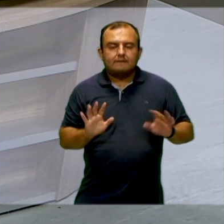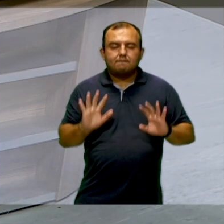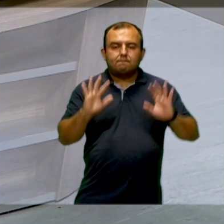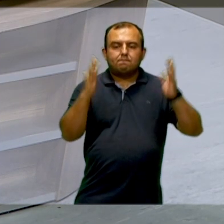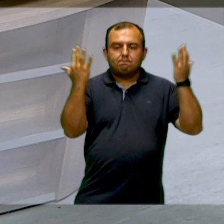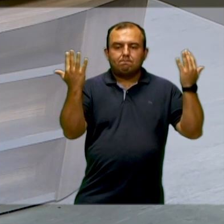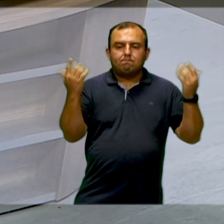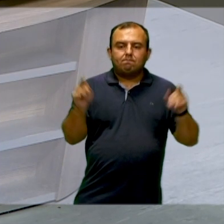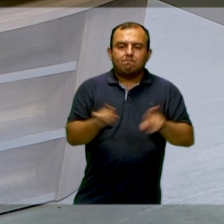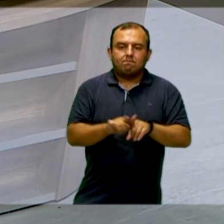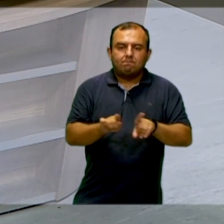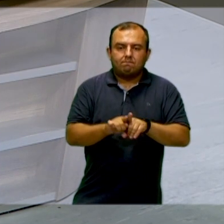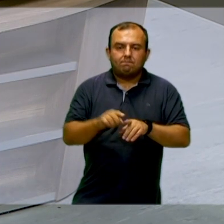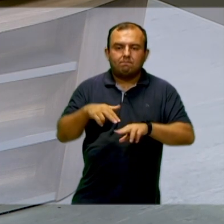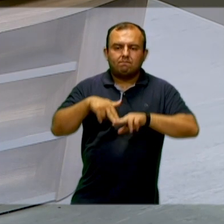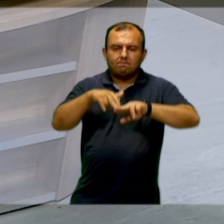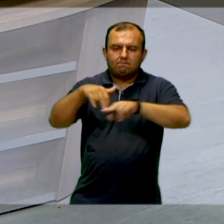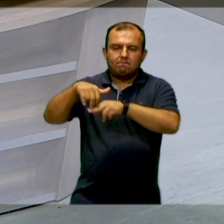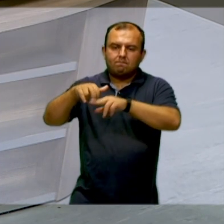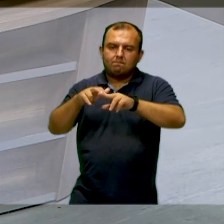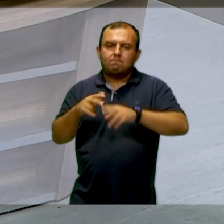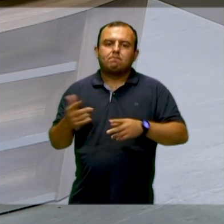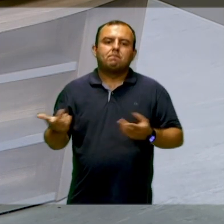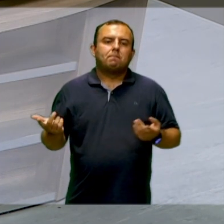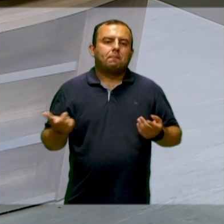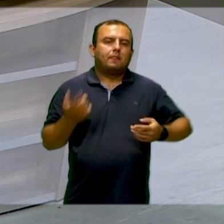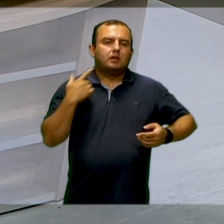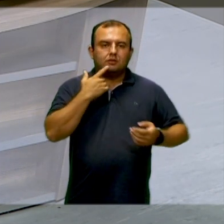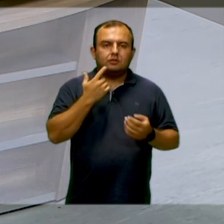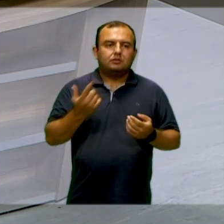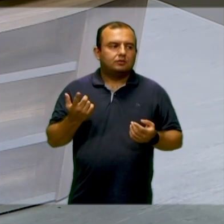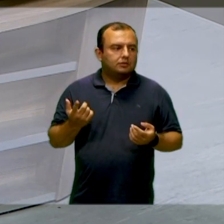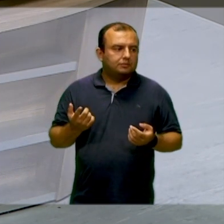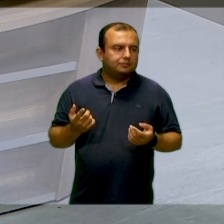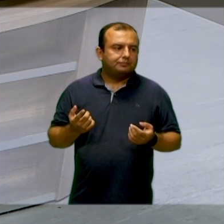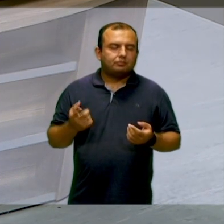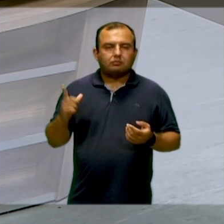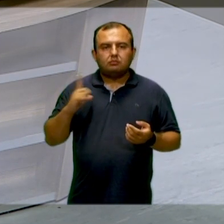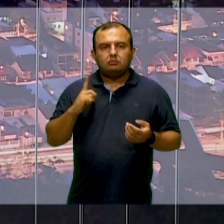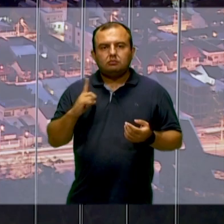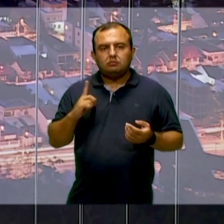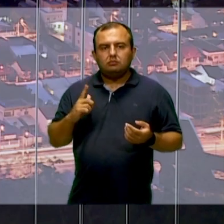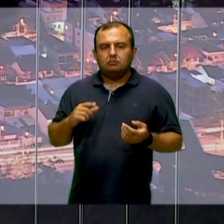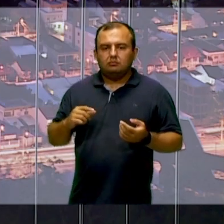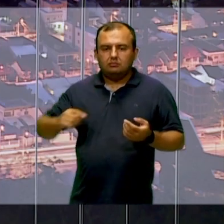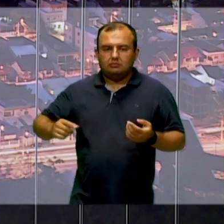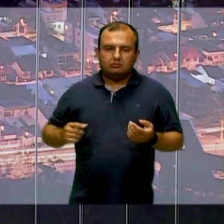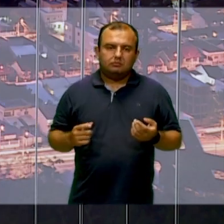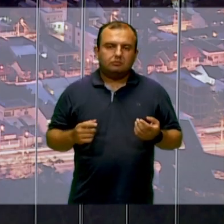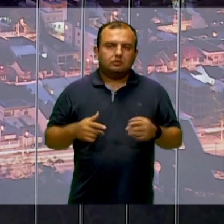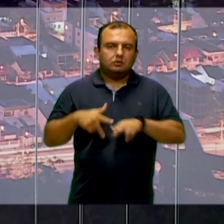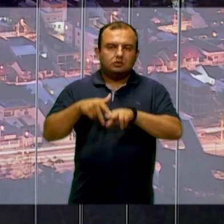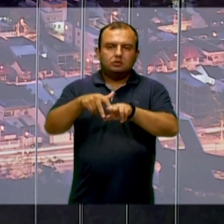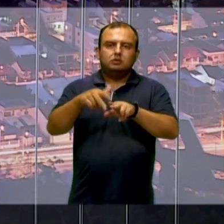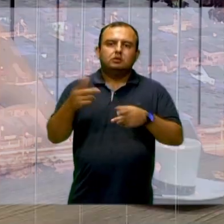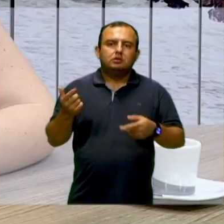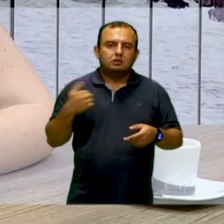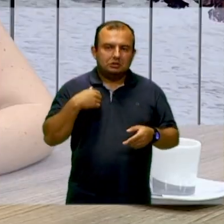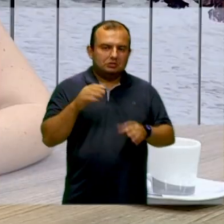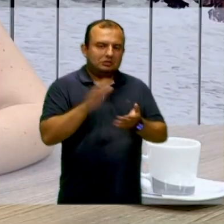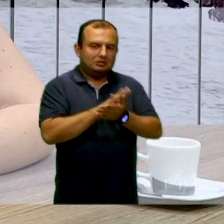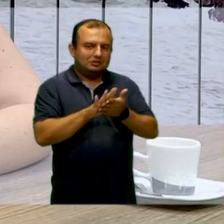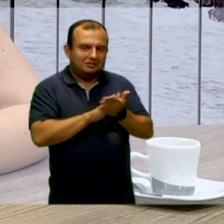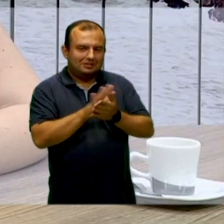festival de skate. Isso eu ia te perguntar. Eu disse assim, você tá andando de skate agora também, Nada, Ana?